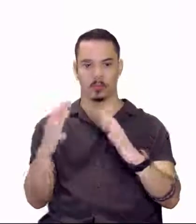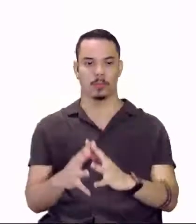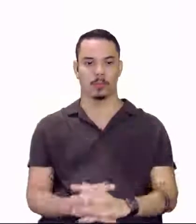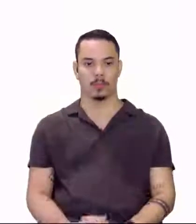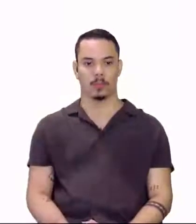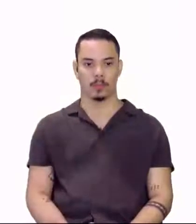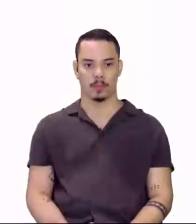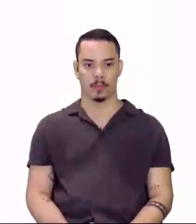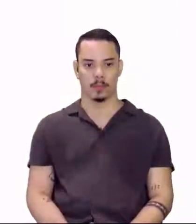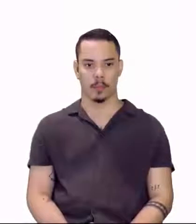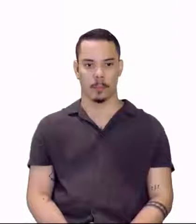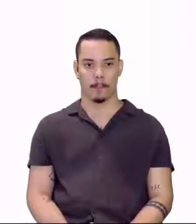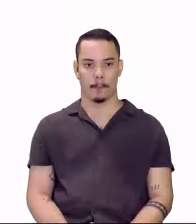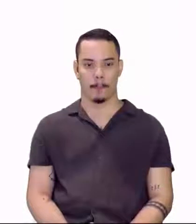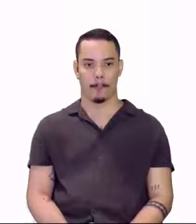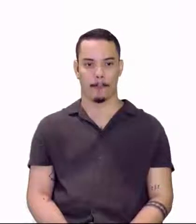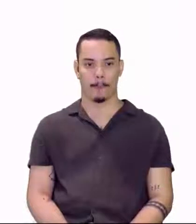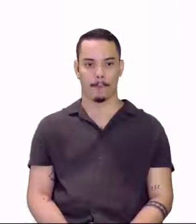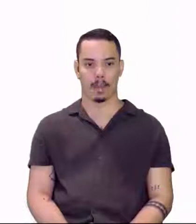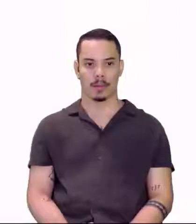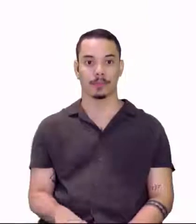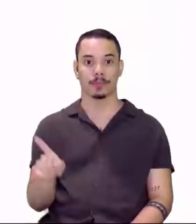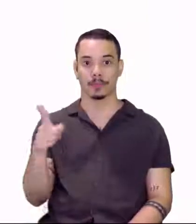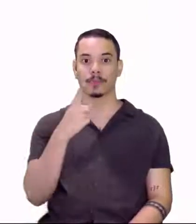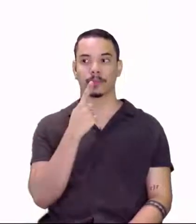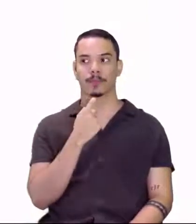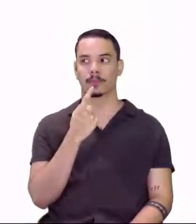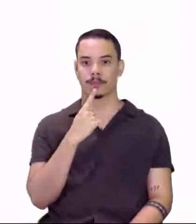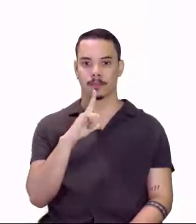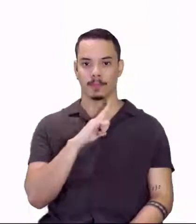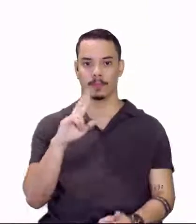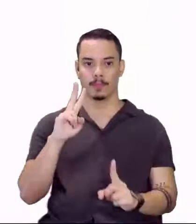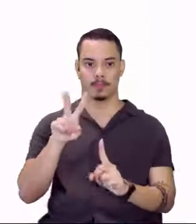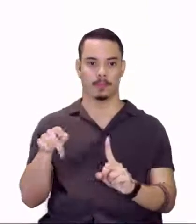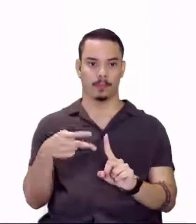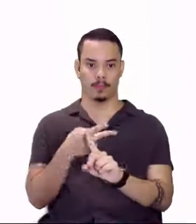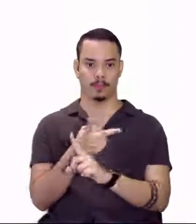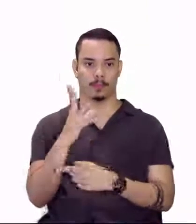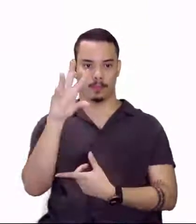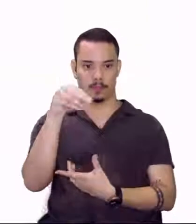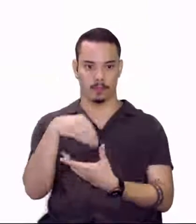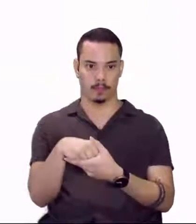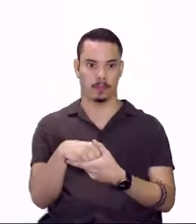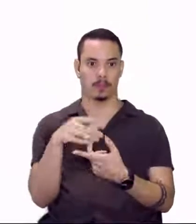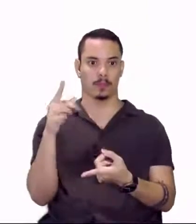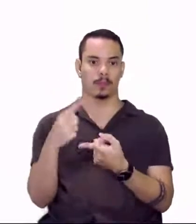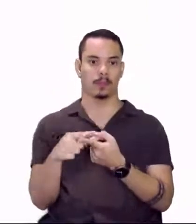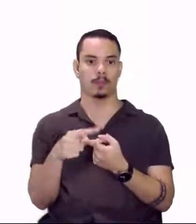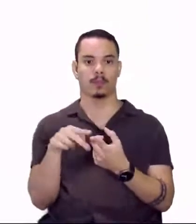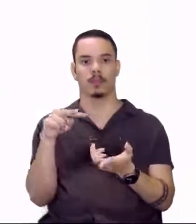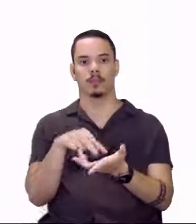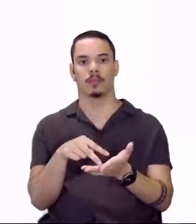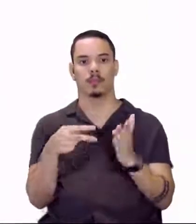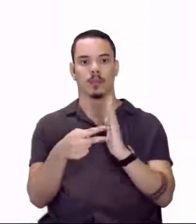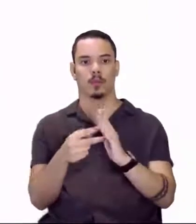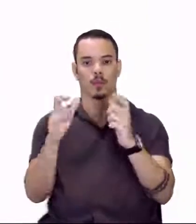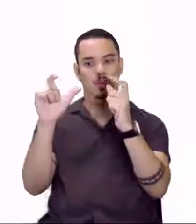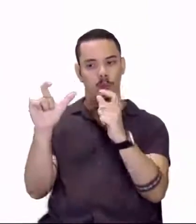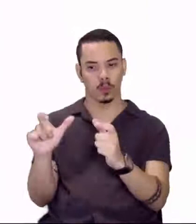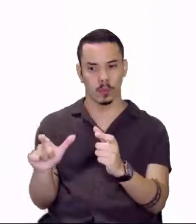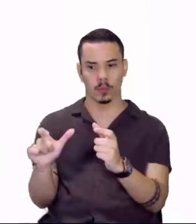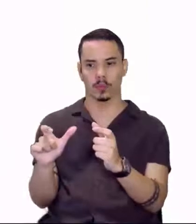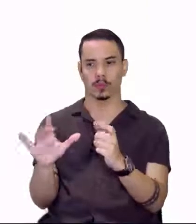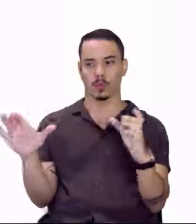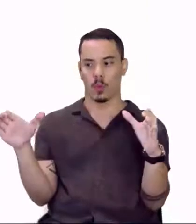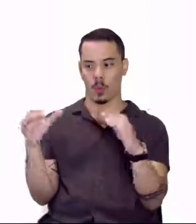os actinídeos, que são exatamente os elementos de transição interna, porque eles estão exatamente localizados aqui